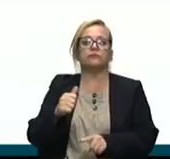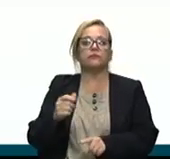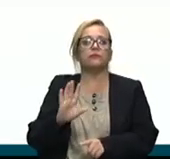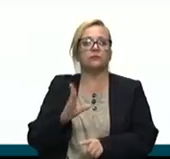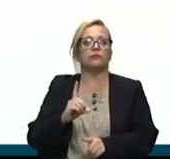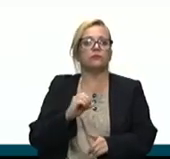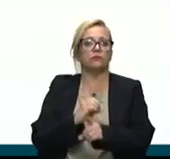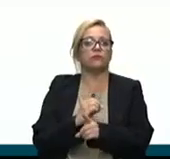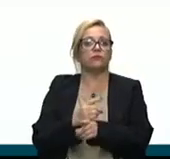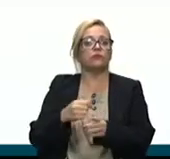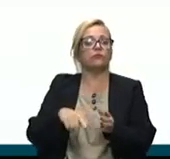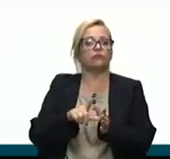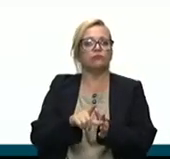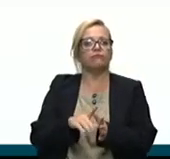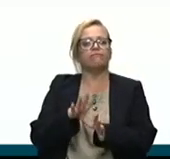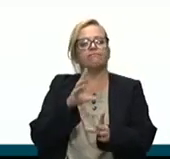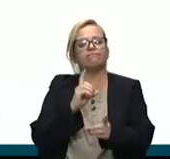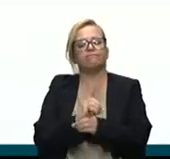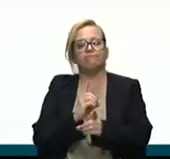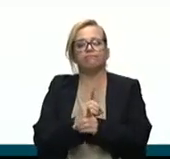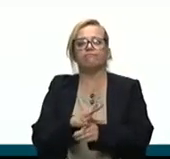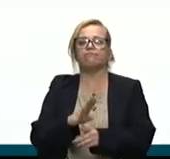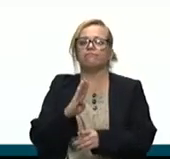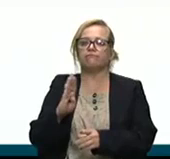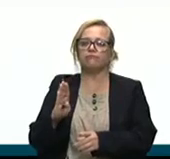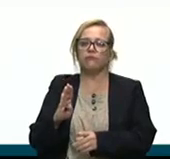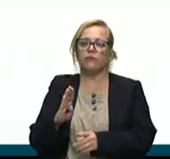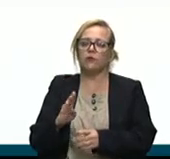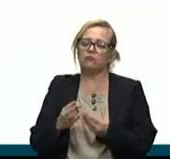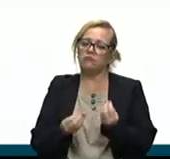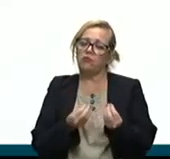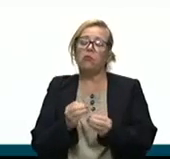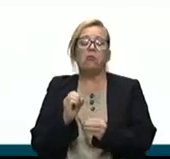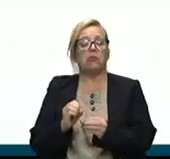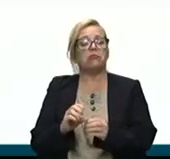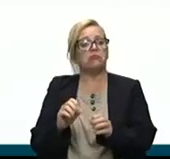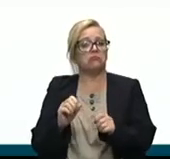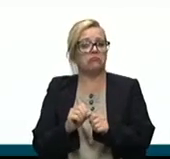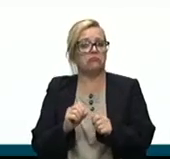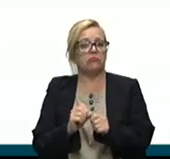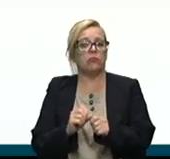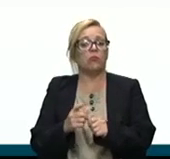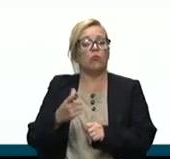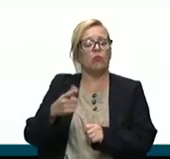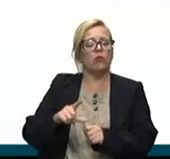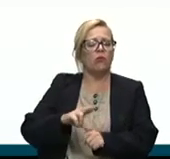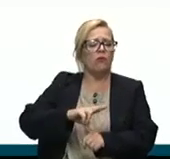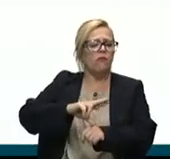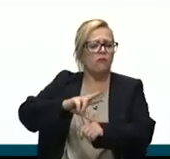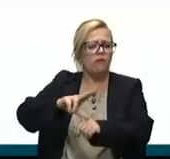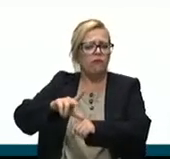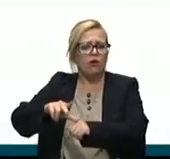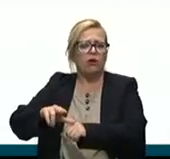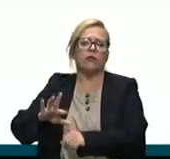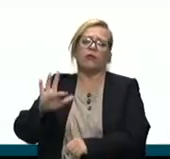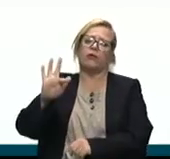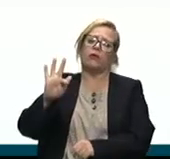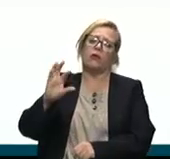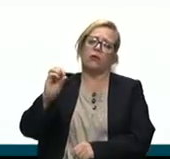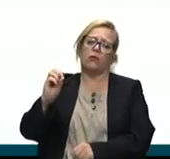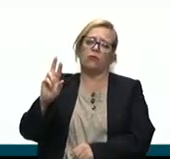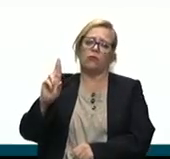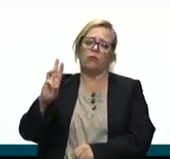achou antes. Assim você encontra o B. Esse é um modo. Existem fórmulas